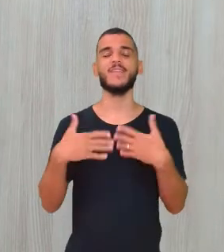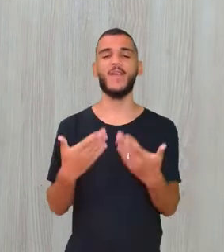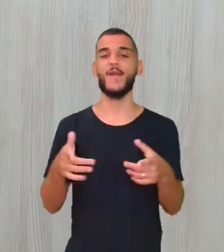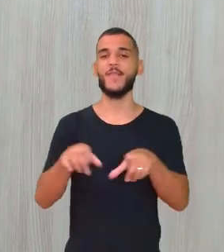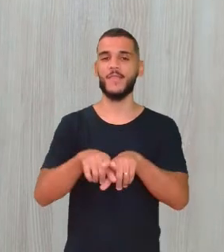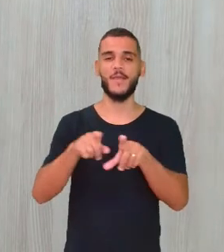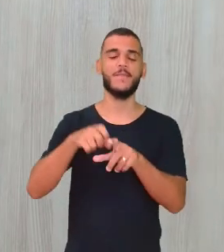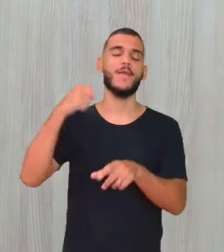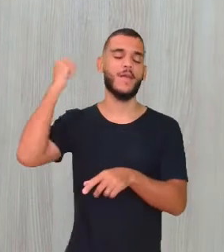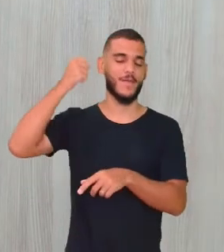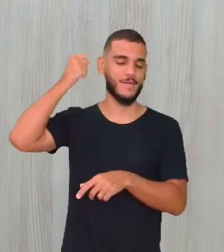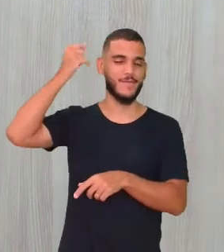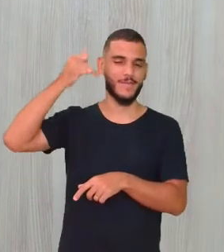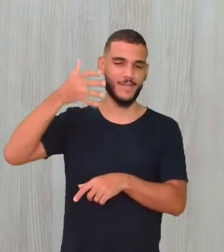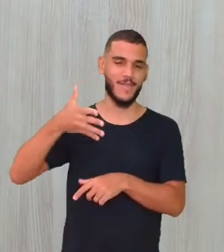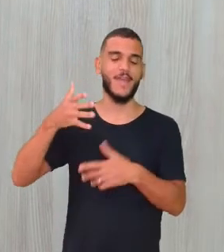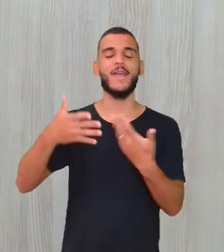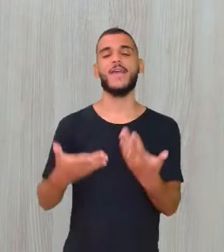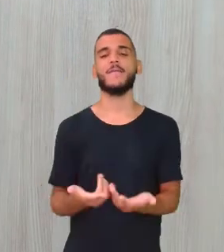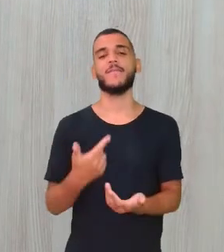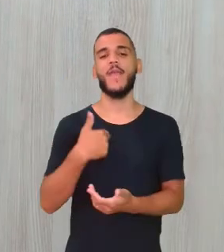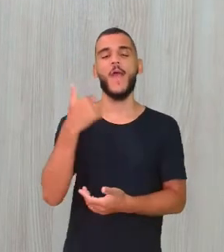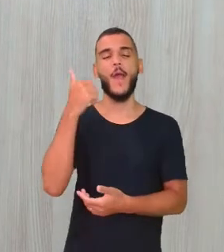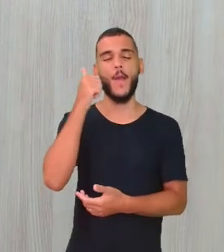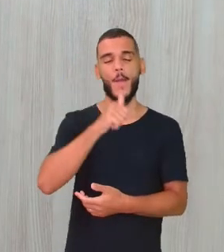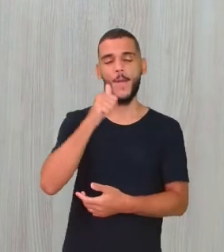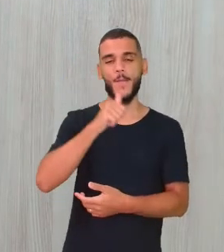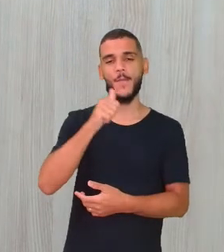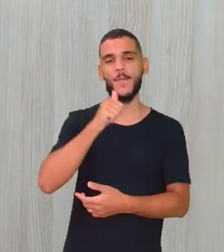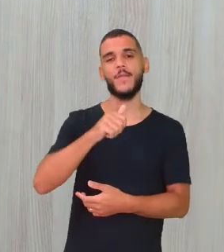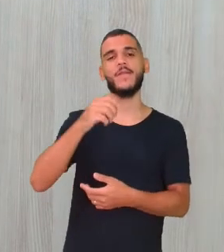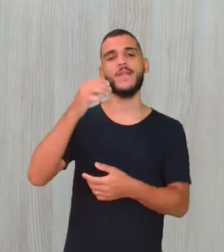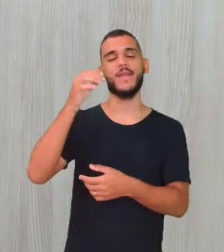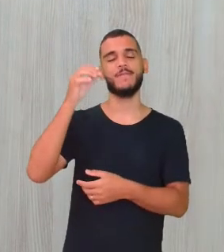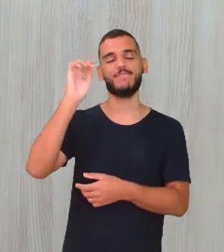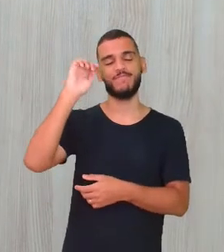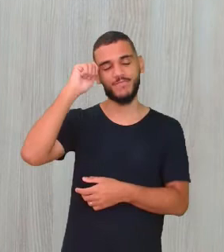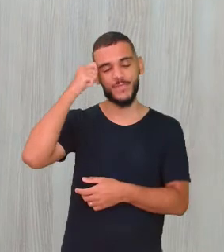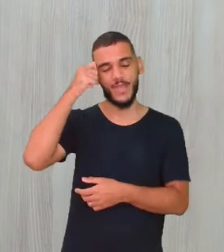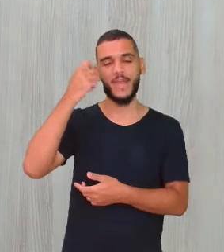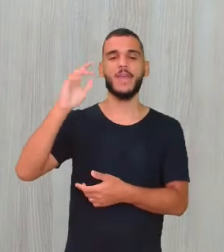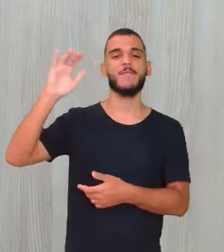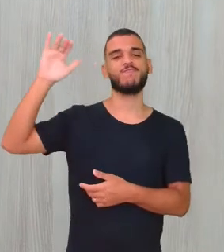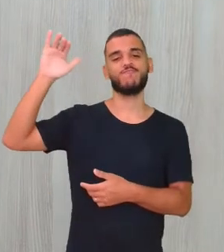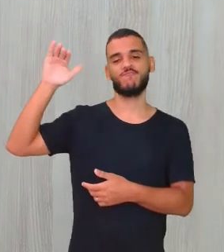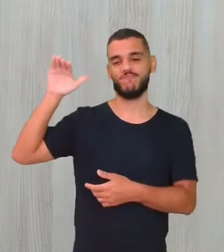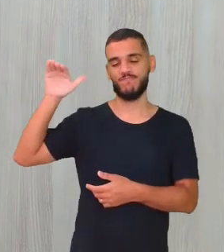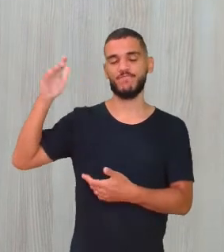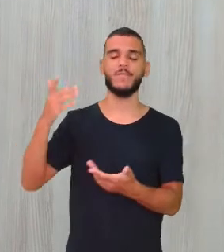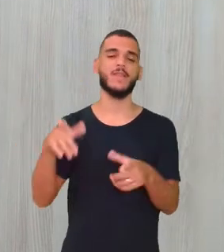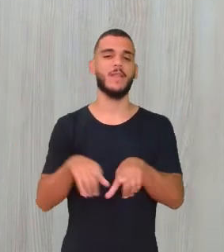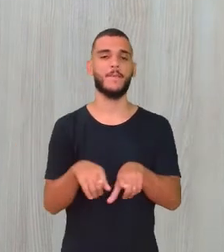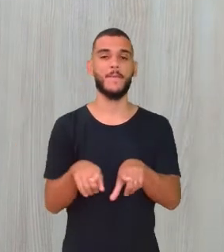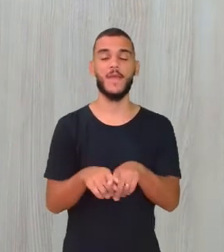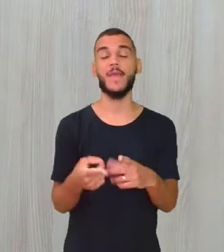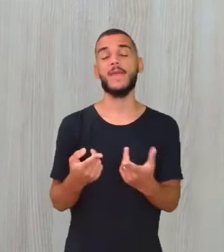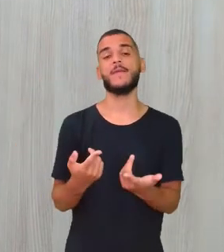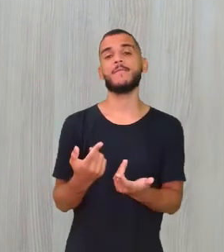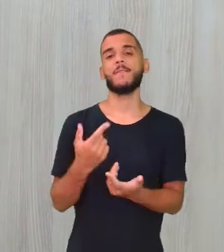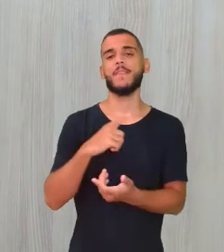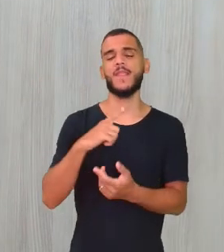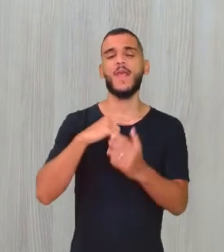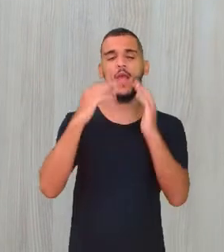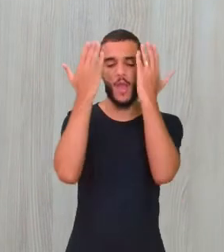vou me autodescrever, eu sou uma mulher negra de estatura mediana, tenho cabelos